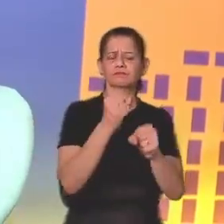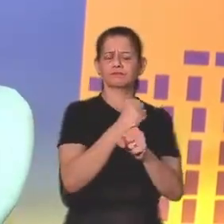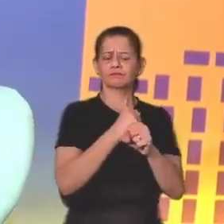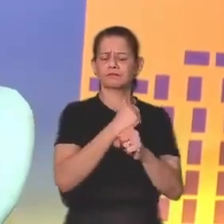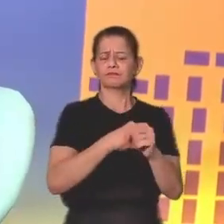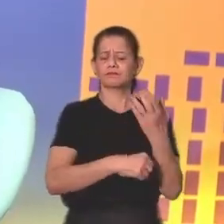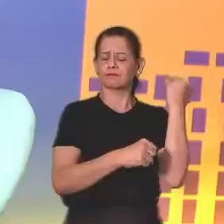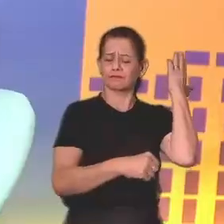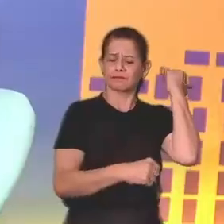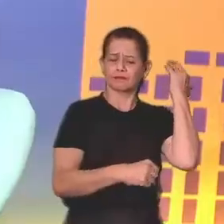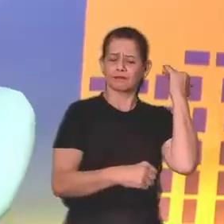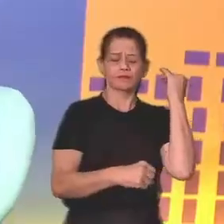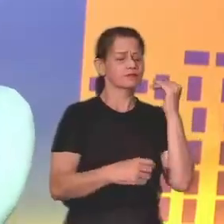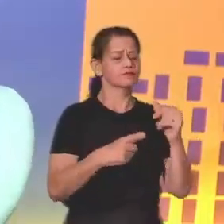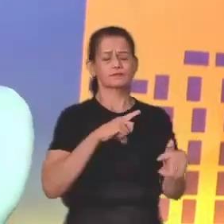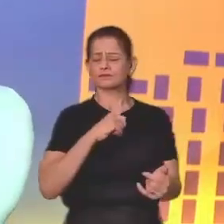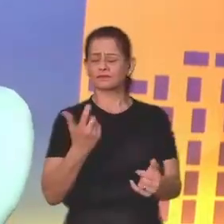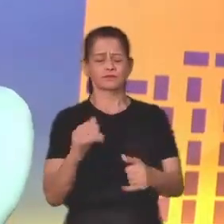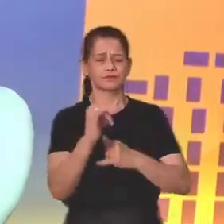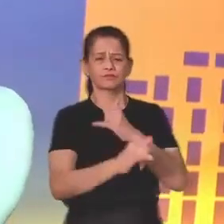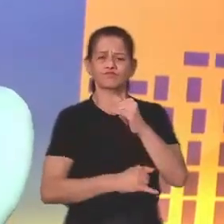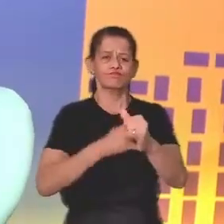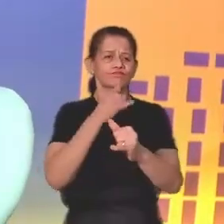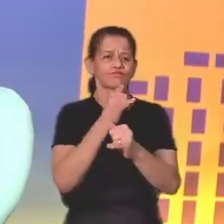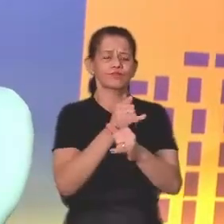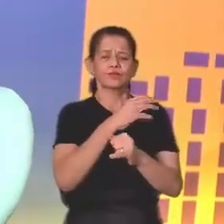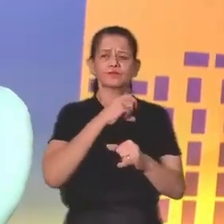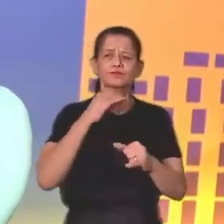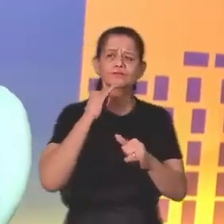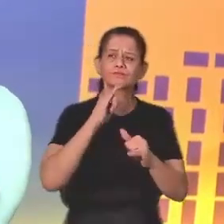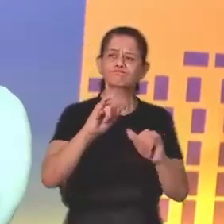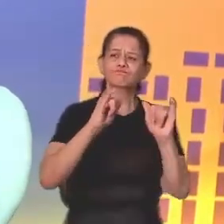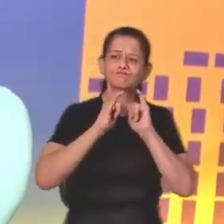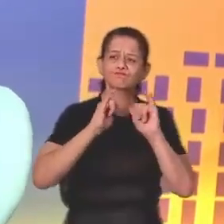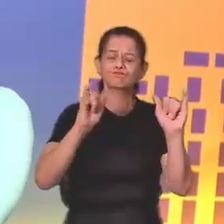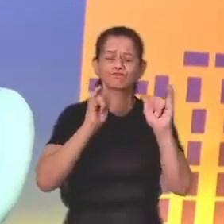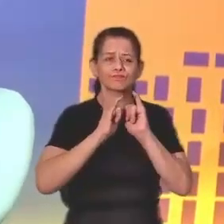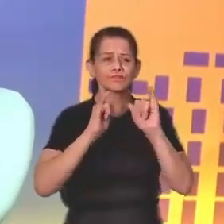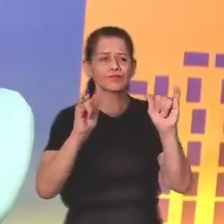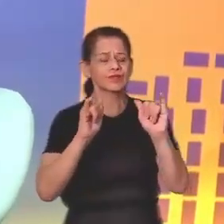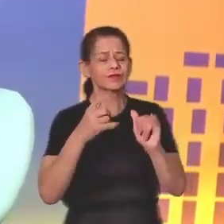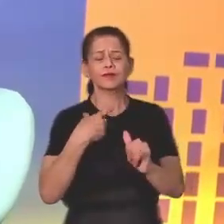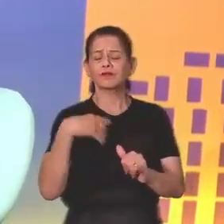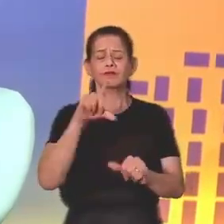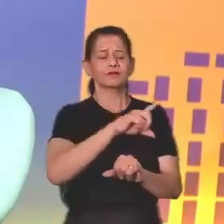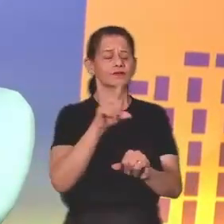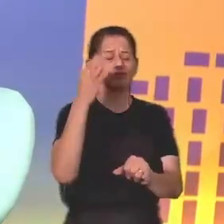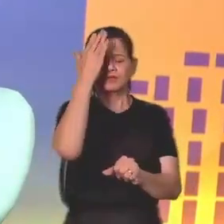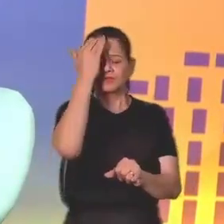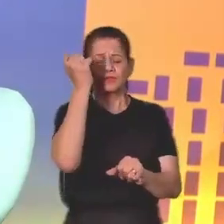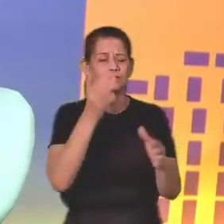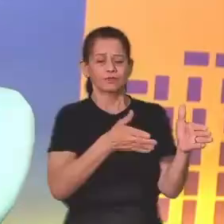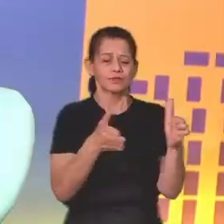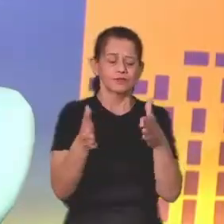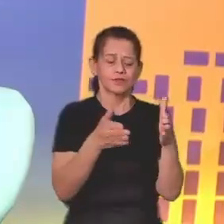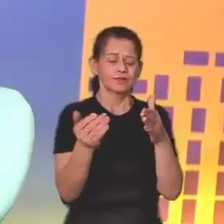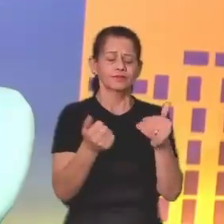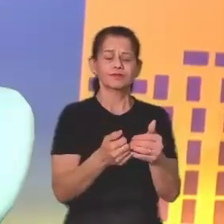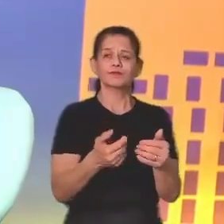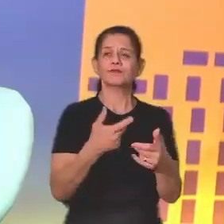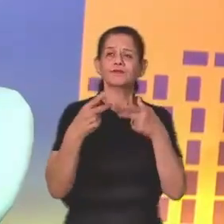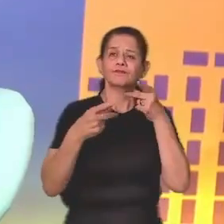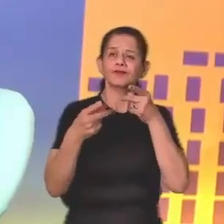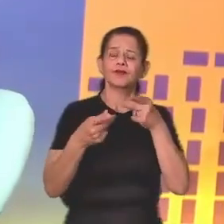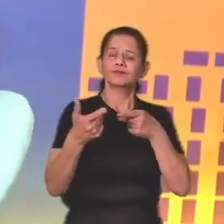não tinha internet. Para mim estar divulgando, eu não sabia o caminho, igual eu já falei várias vezes, mas